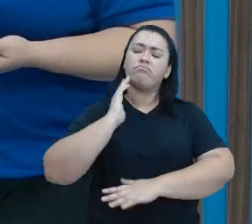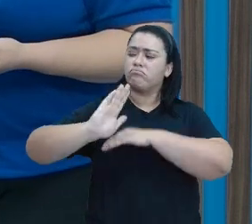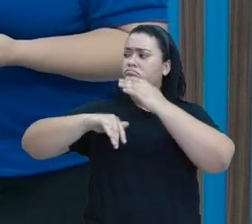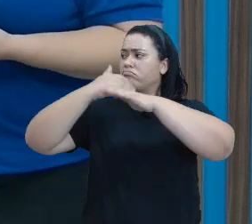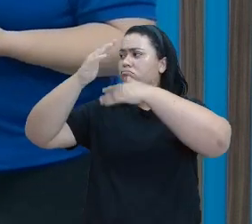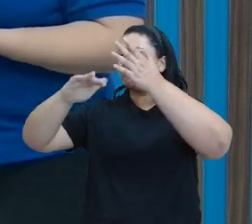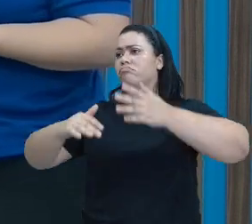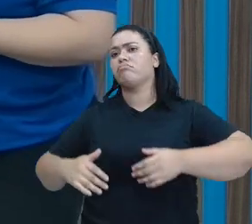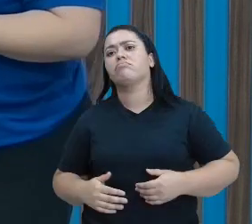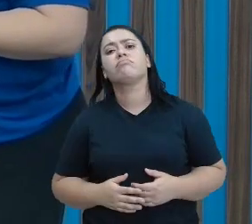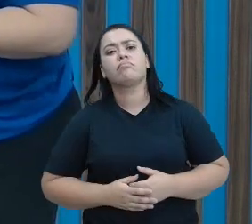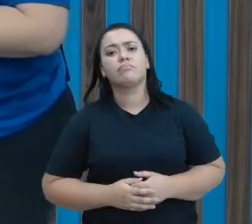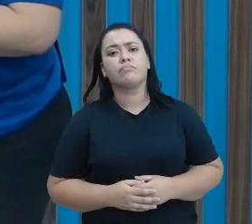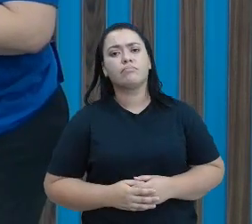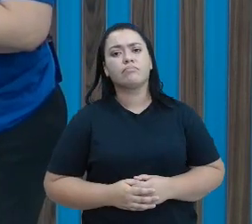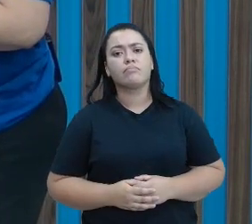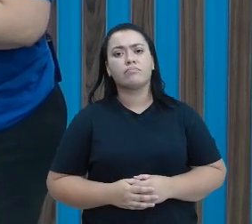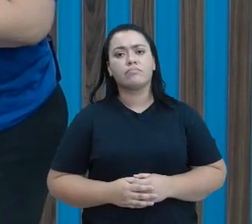desenvolvimento.